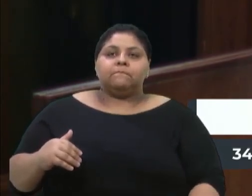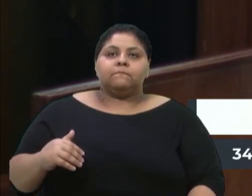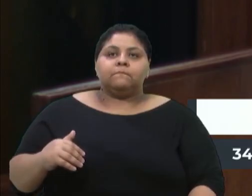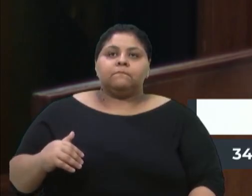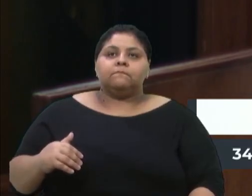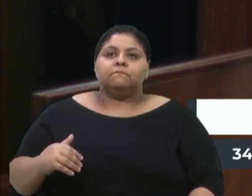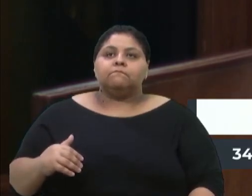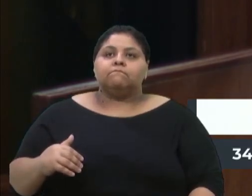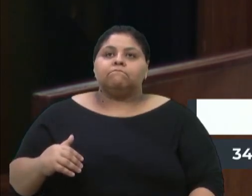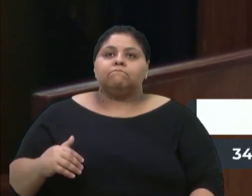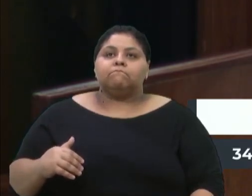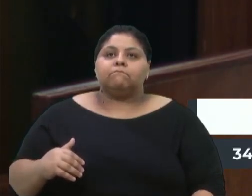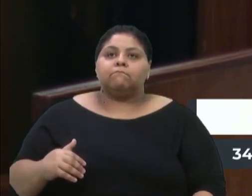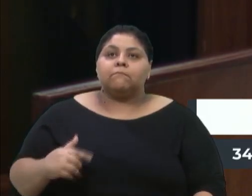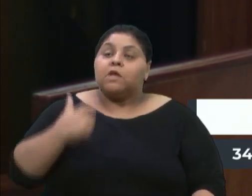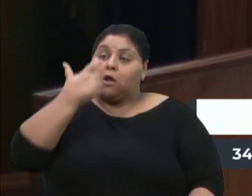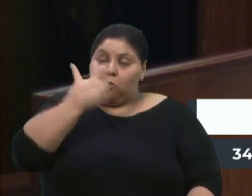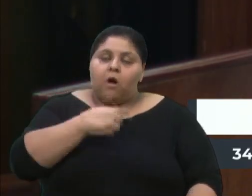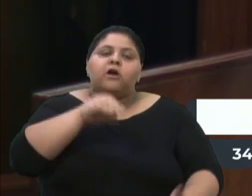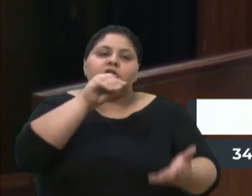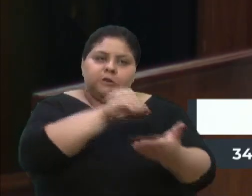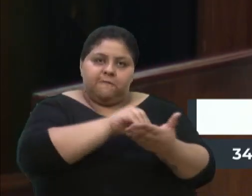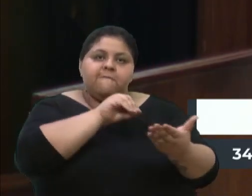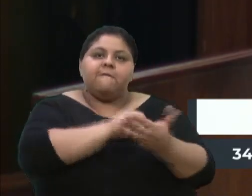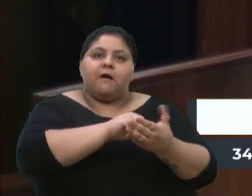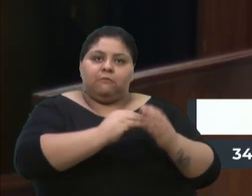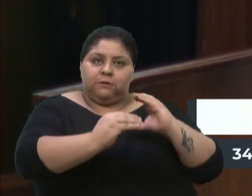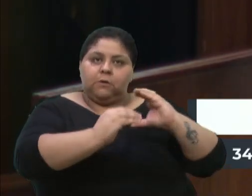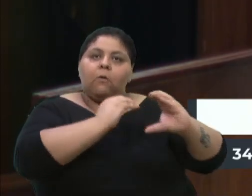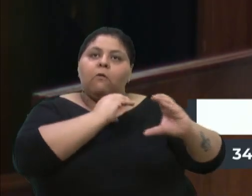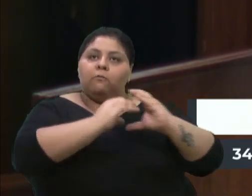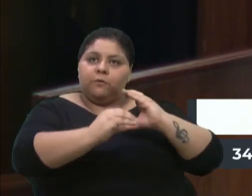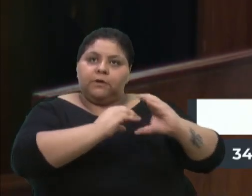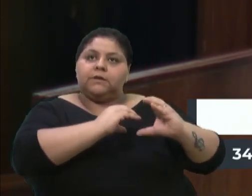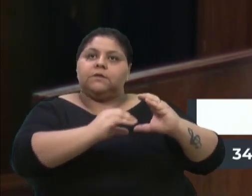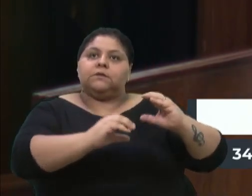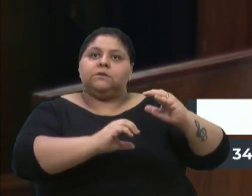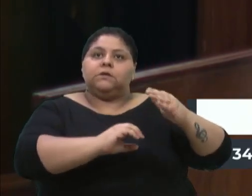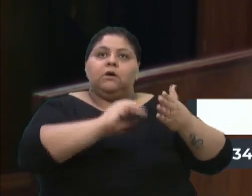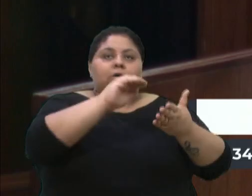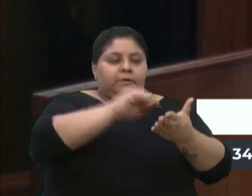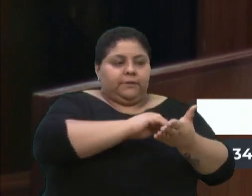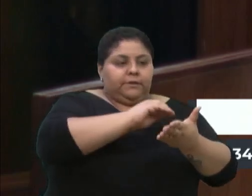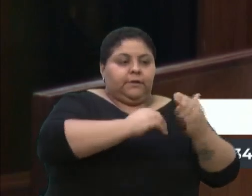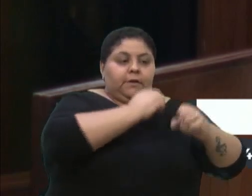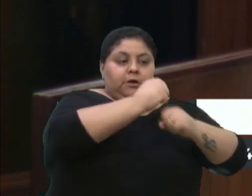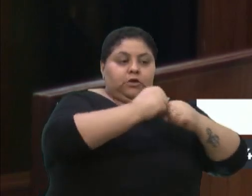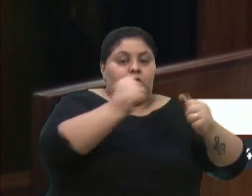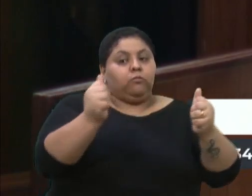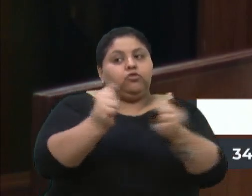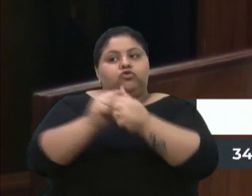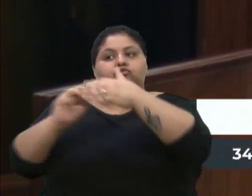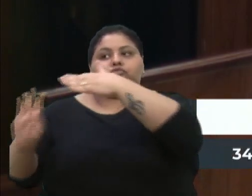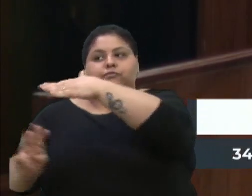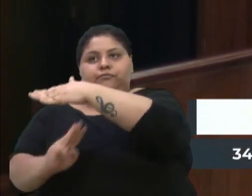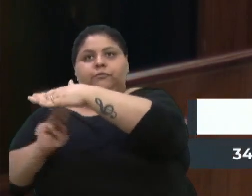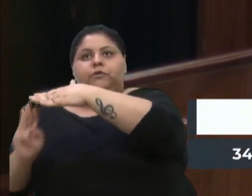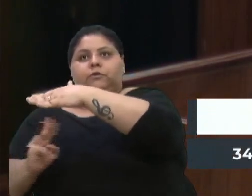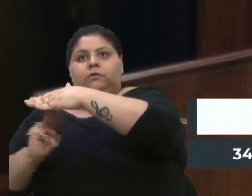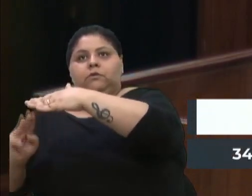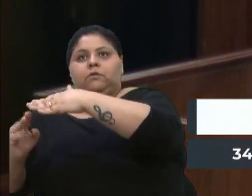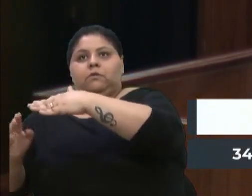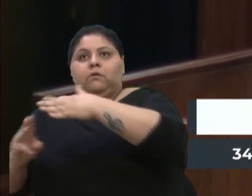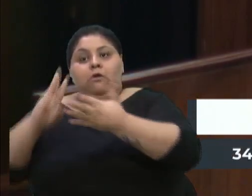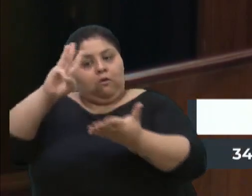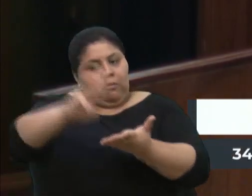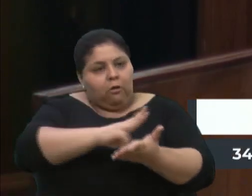E até porque eu acho que falta comunicação da Secretaria de Obras com a terceirizada. O Solete ficou de me retornar, mandei 7h30 a mensagem, deve estar em